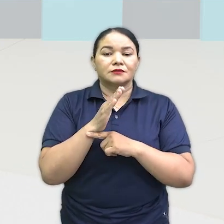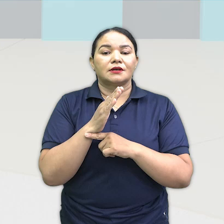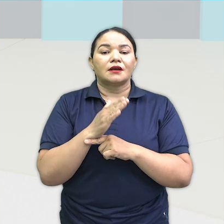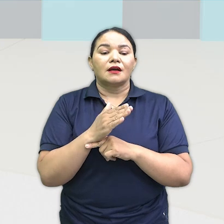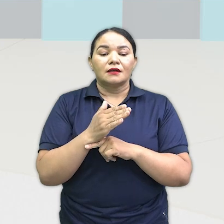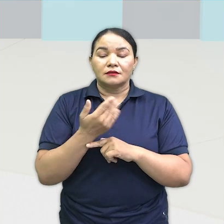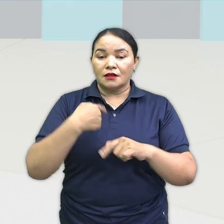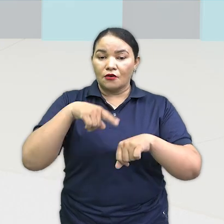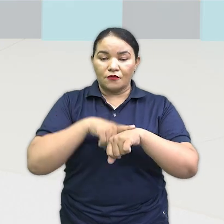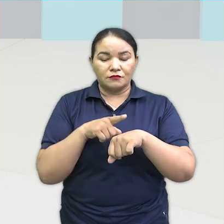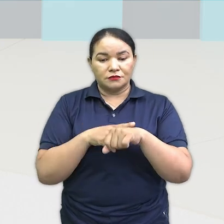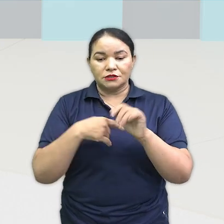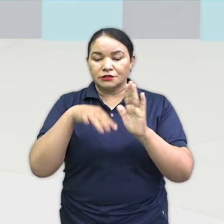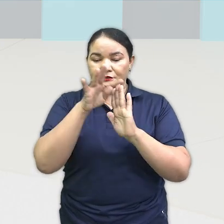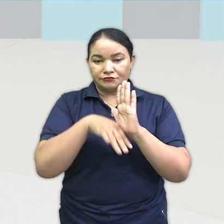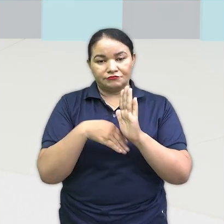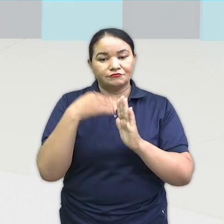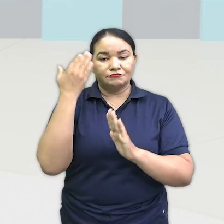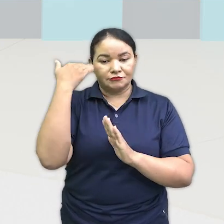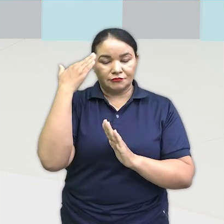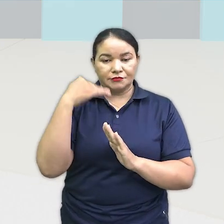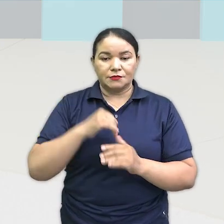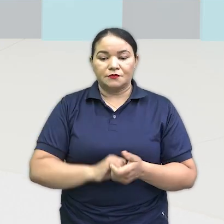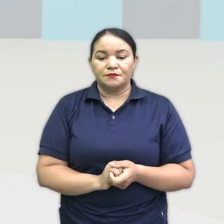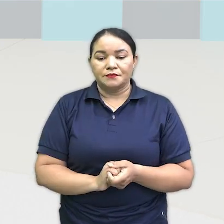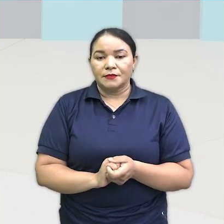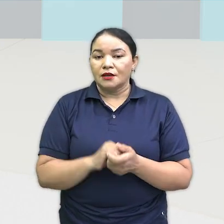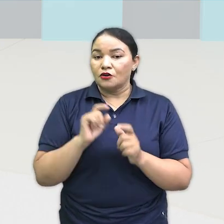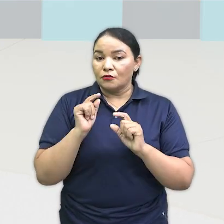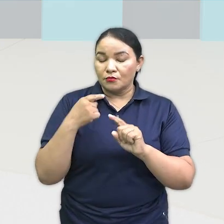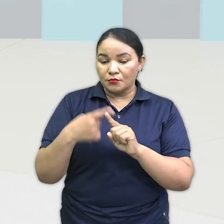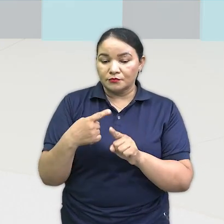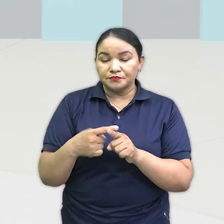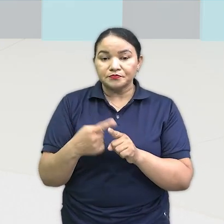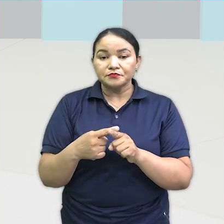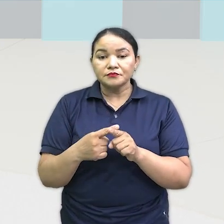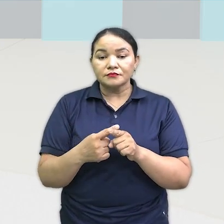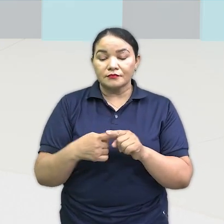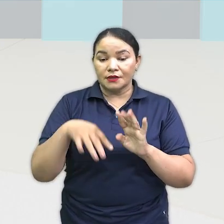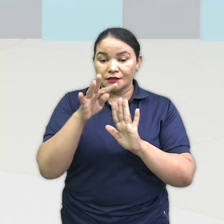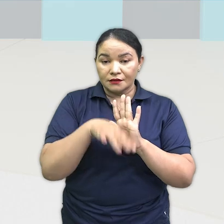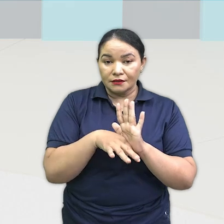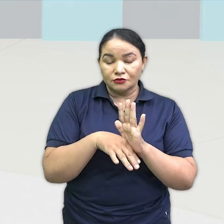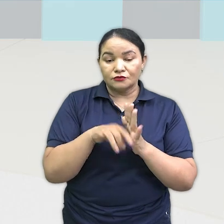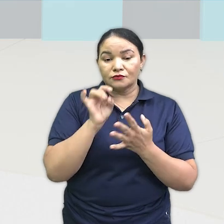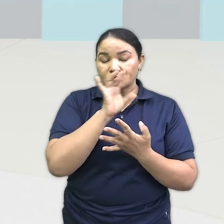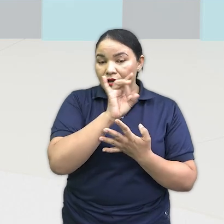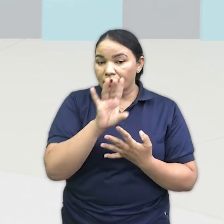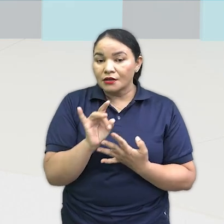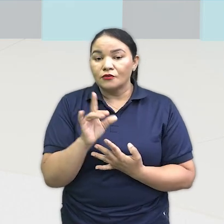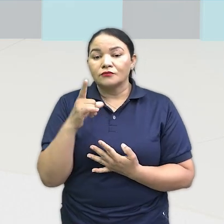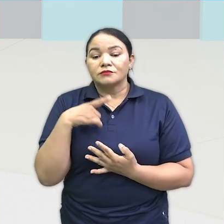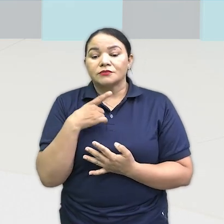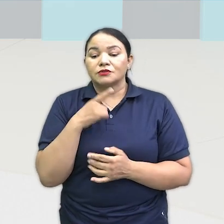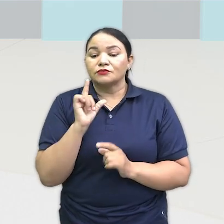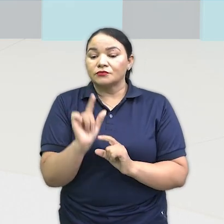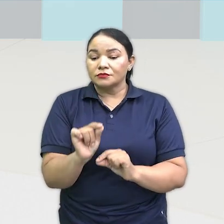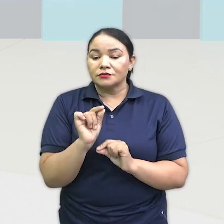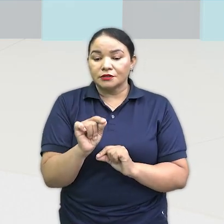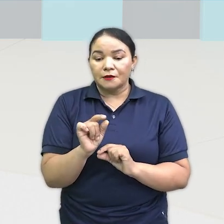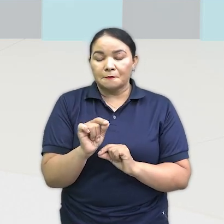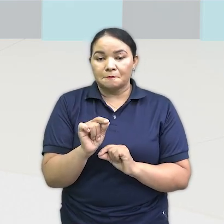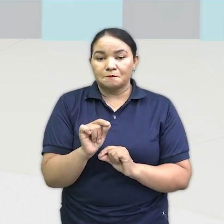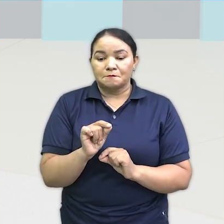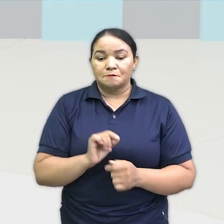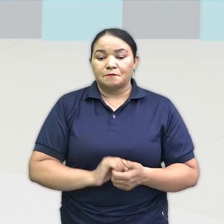texto, porque para cada texto, nós vamos ver aqui, para cada texto